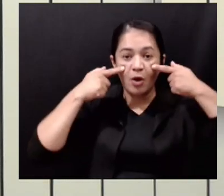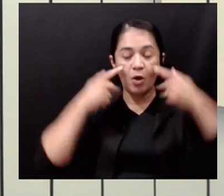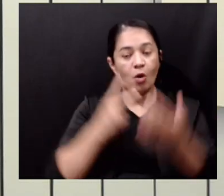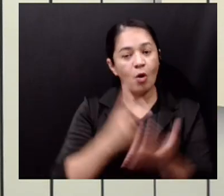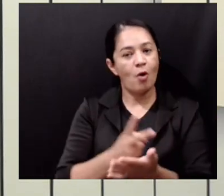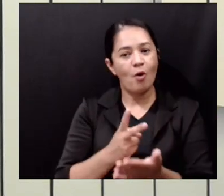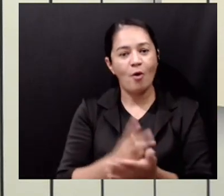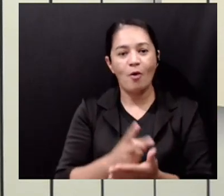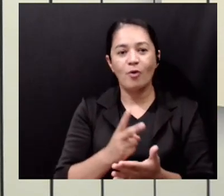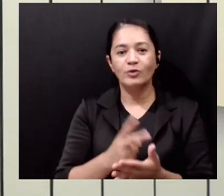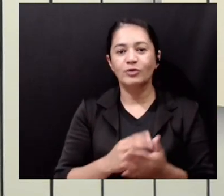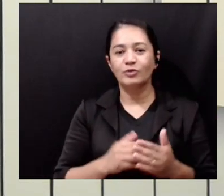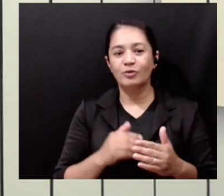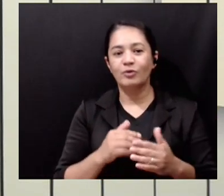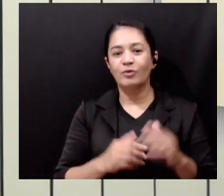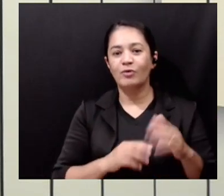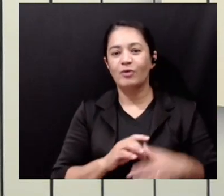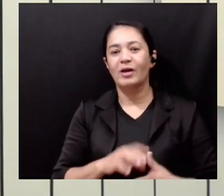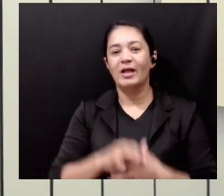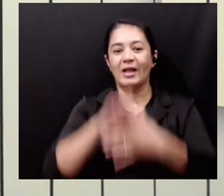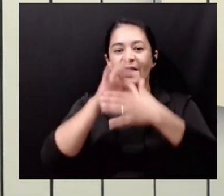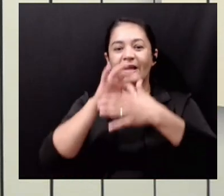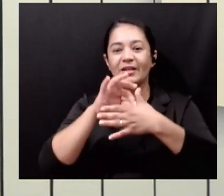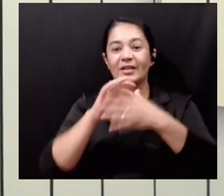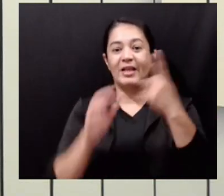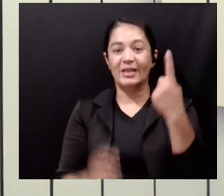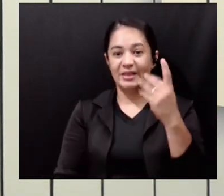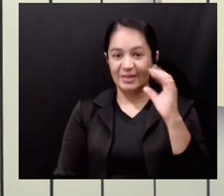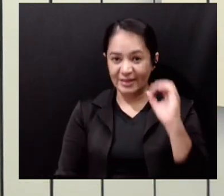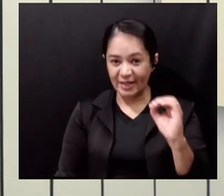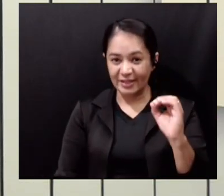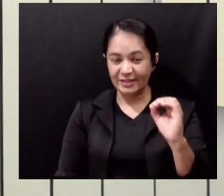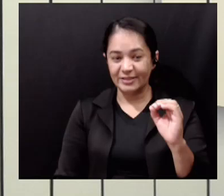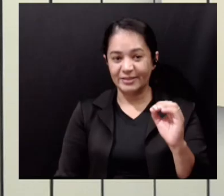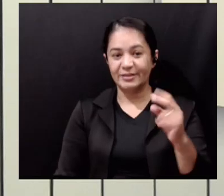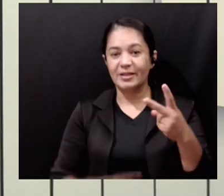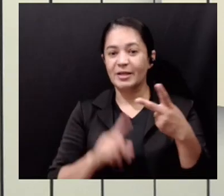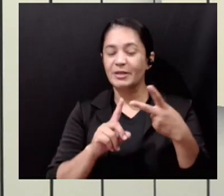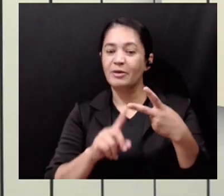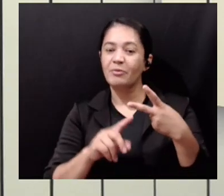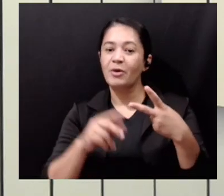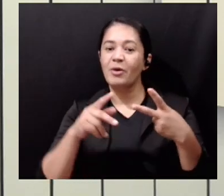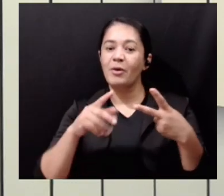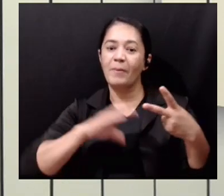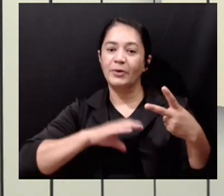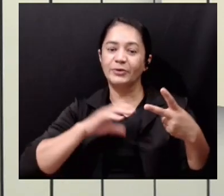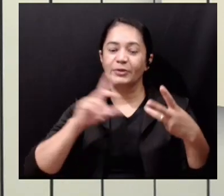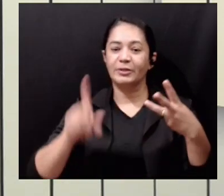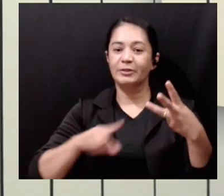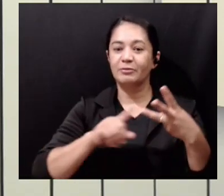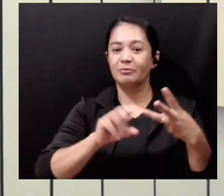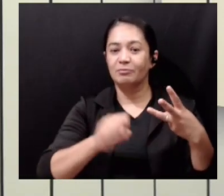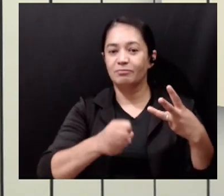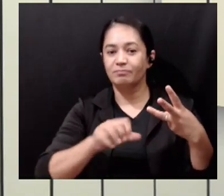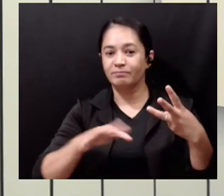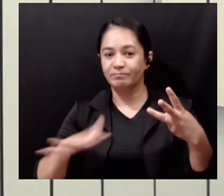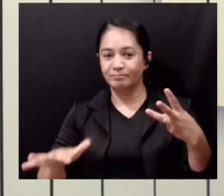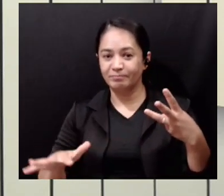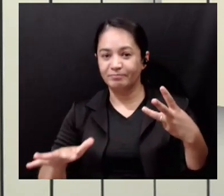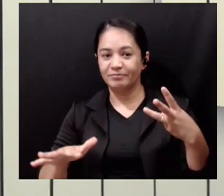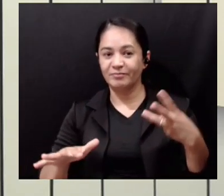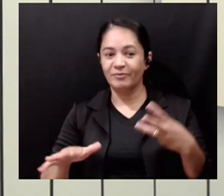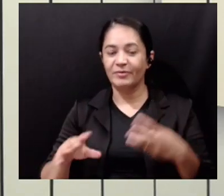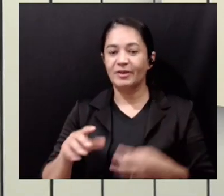com 10 pontos, seguido por Portuguesa e Santos, ambos empatados com 9 pontos. Na próxima rodada,